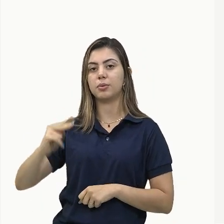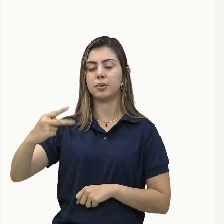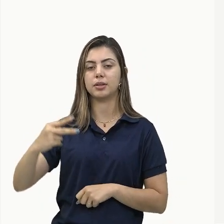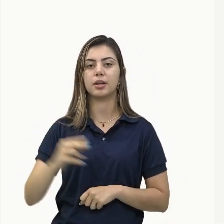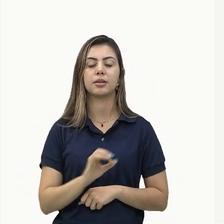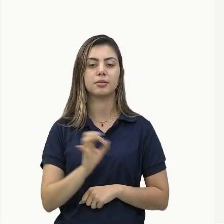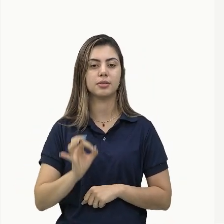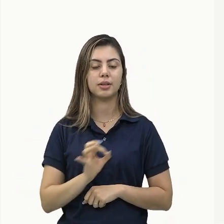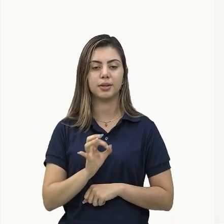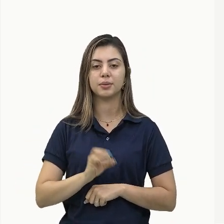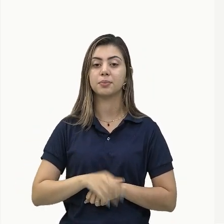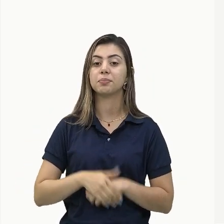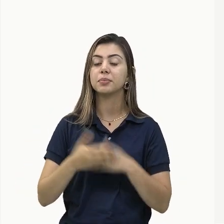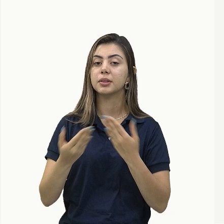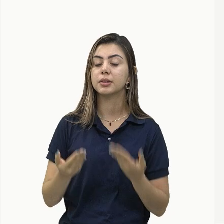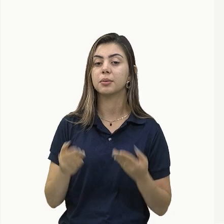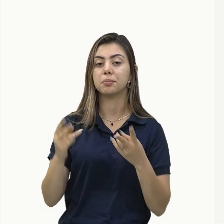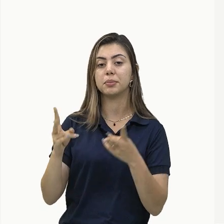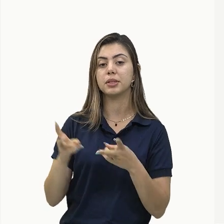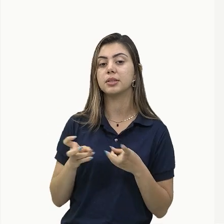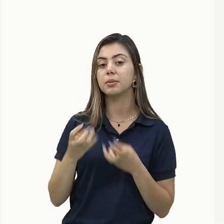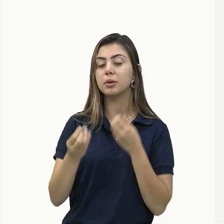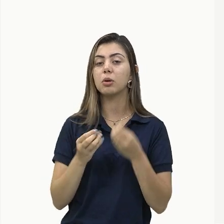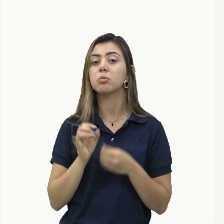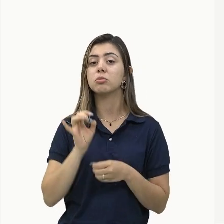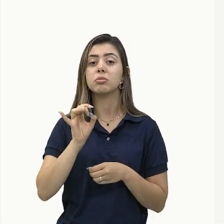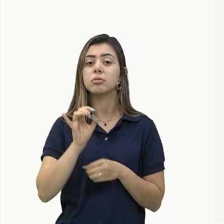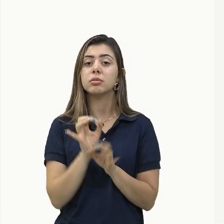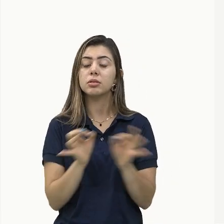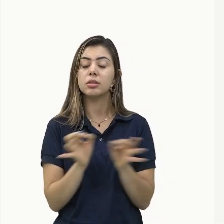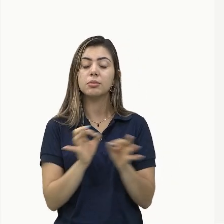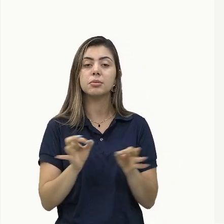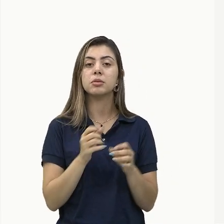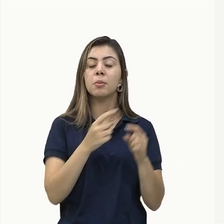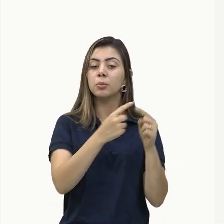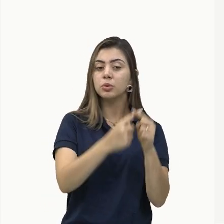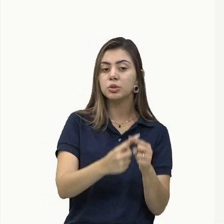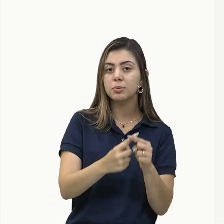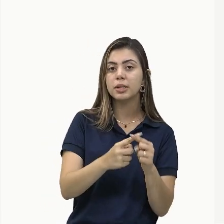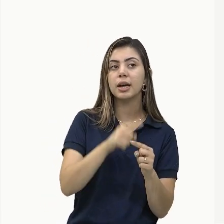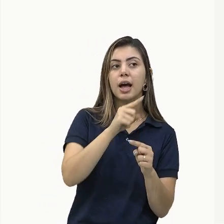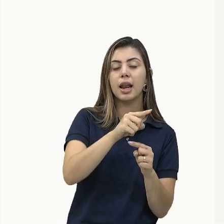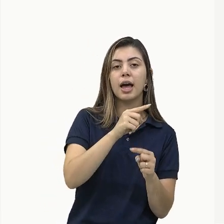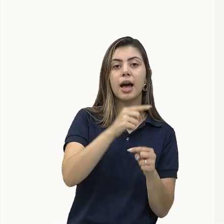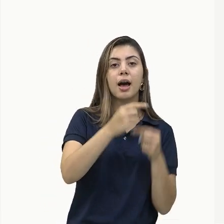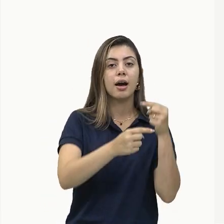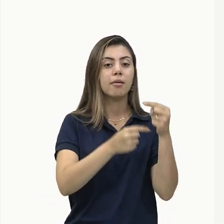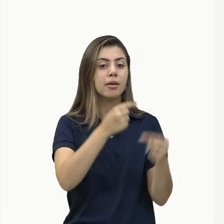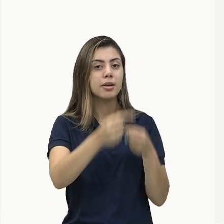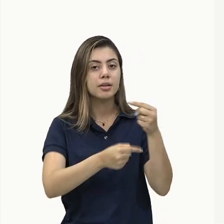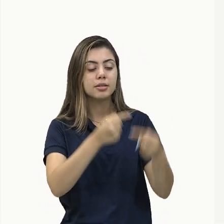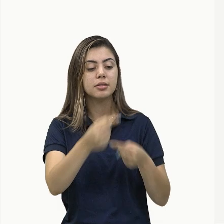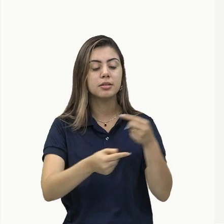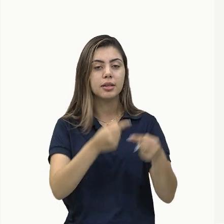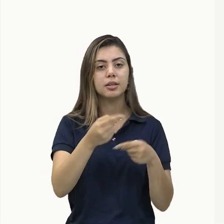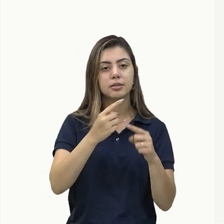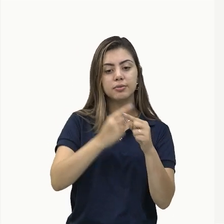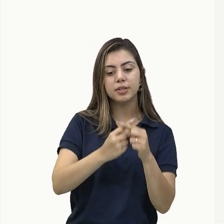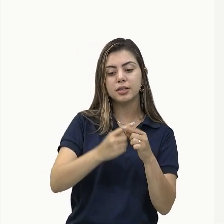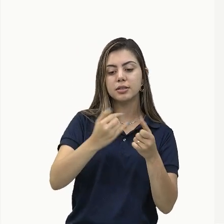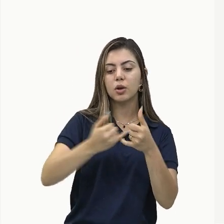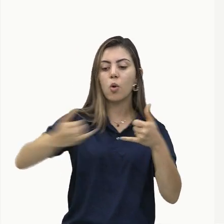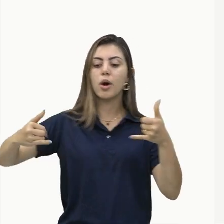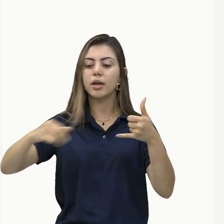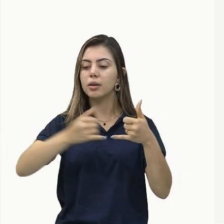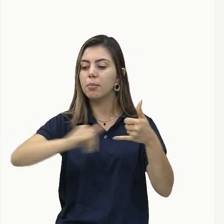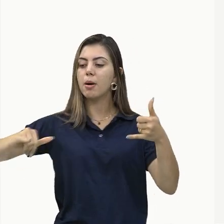quadrado. Veja, é só multiplicar o valor da resistência pela intensidade da corrente elevada